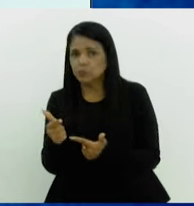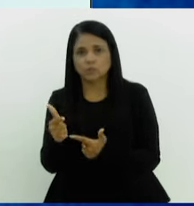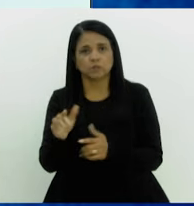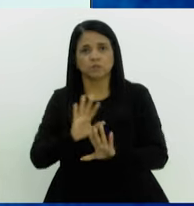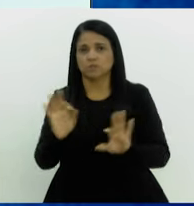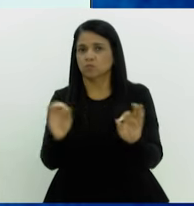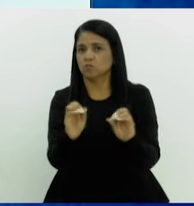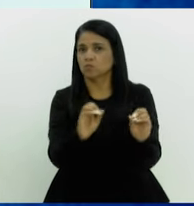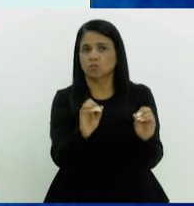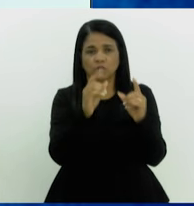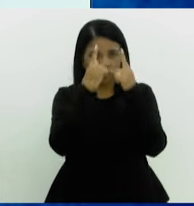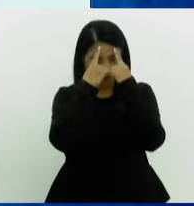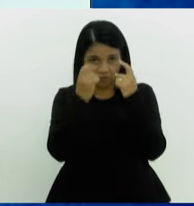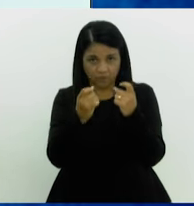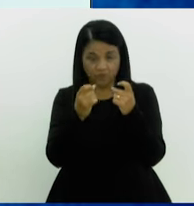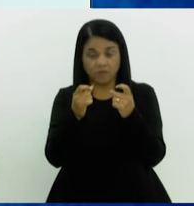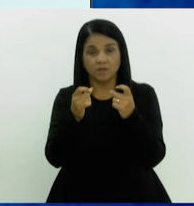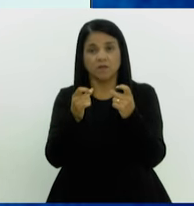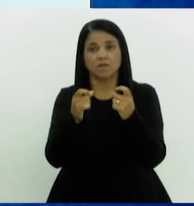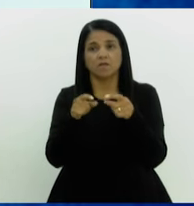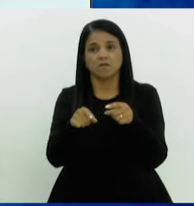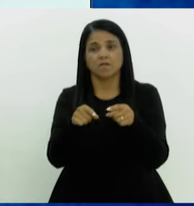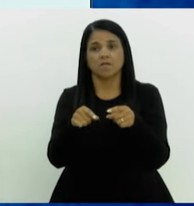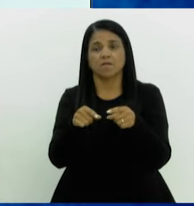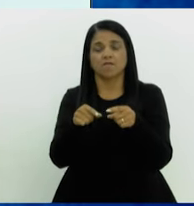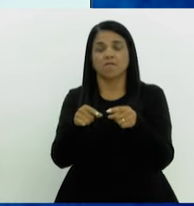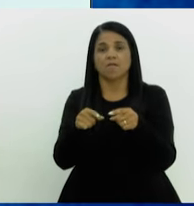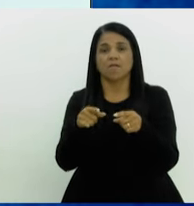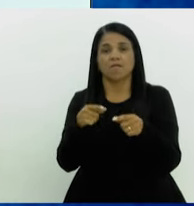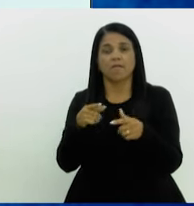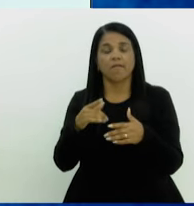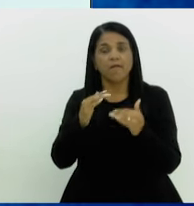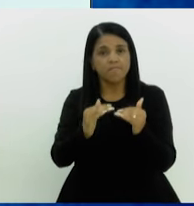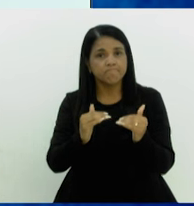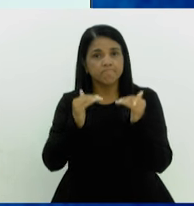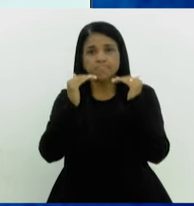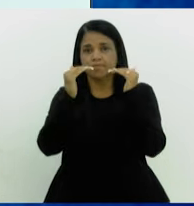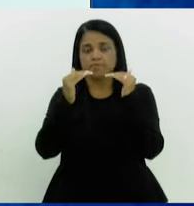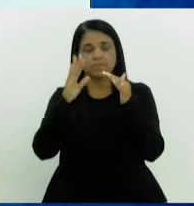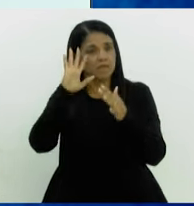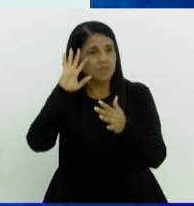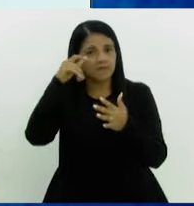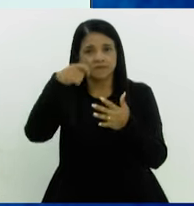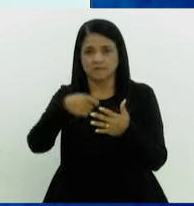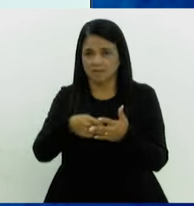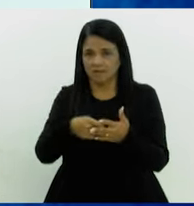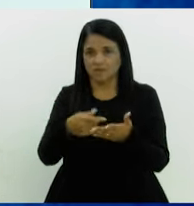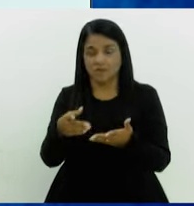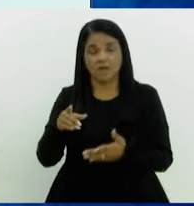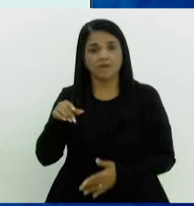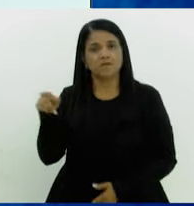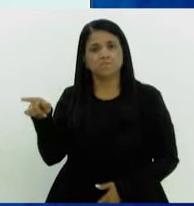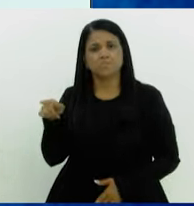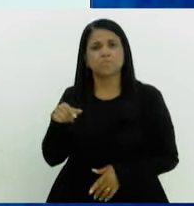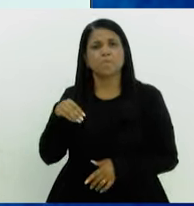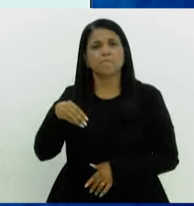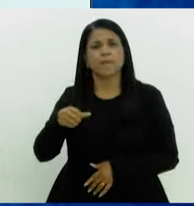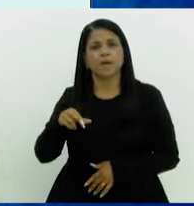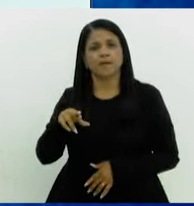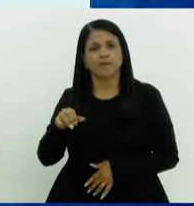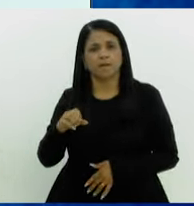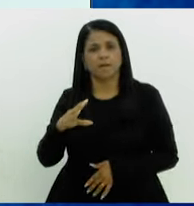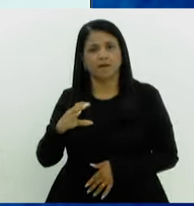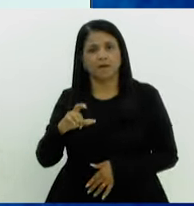capacidade da mulher de estar nos poderes e nos locais mais altos de tomada de decisão isso que a Maria Cláudia falou que as mulheres